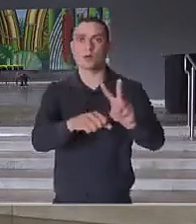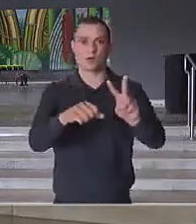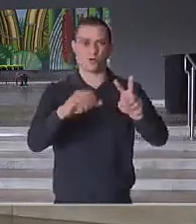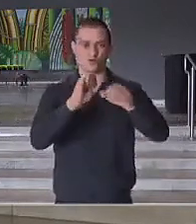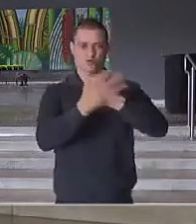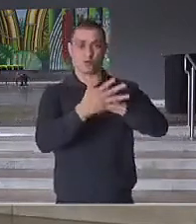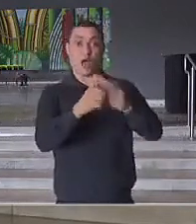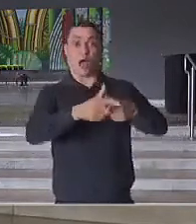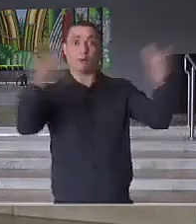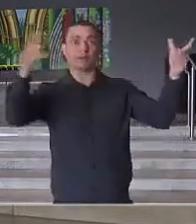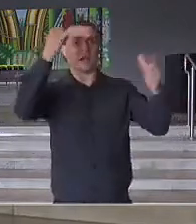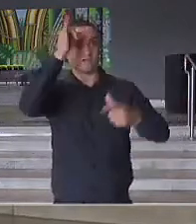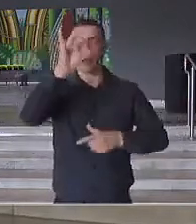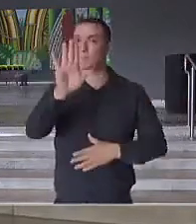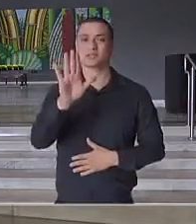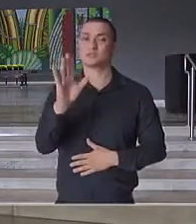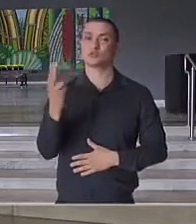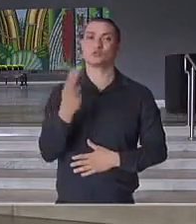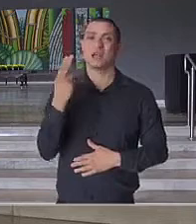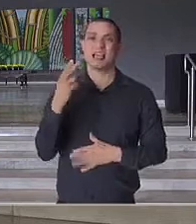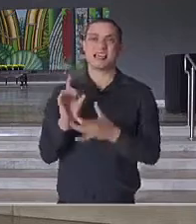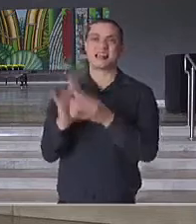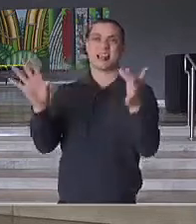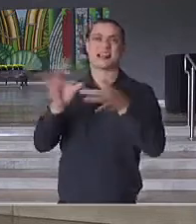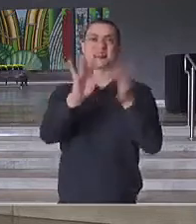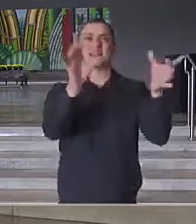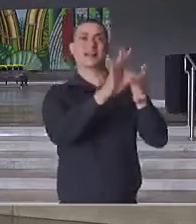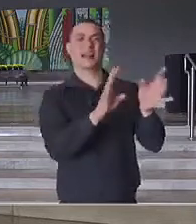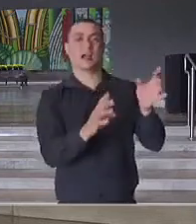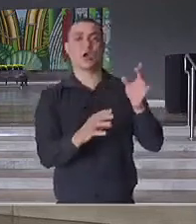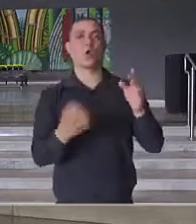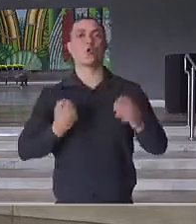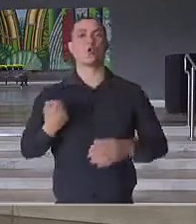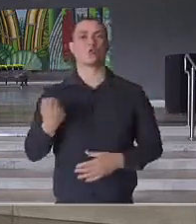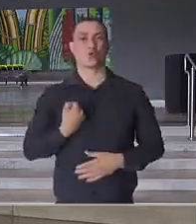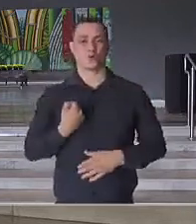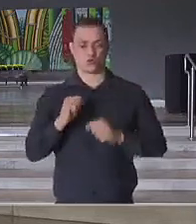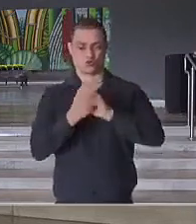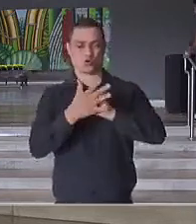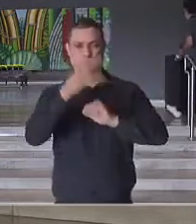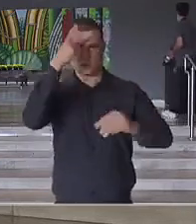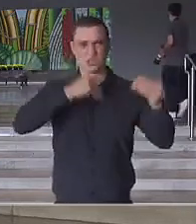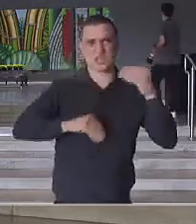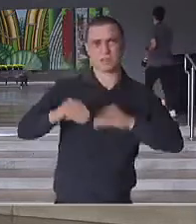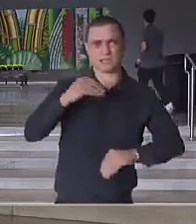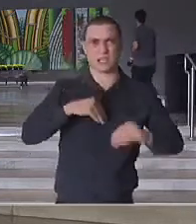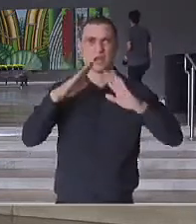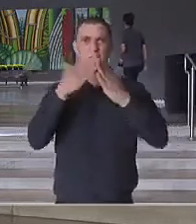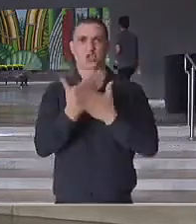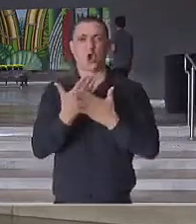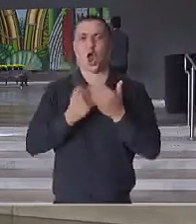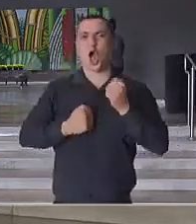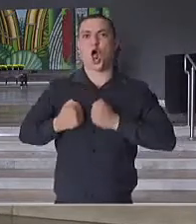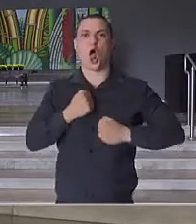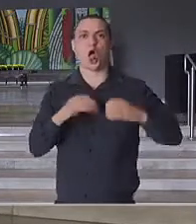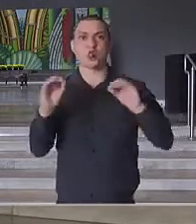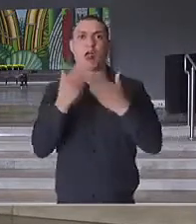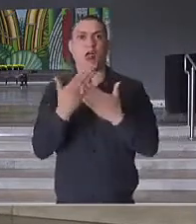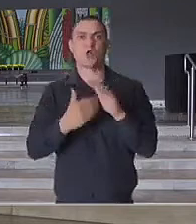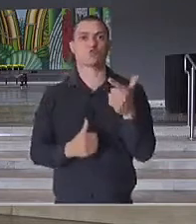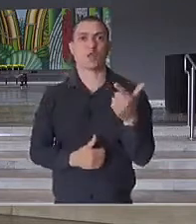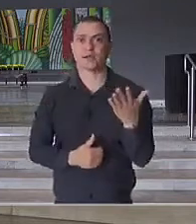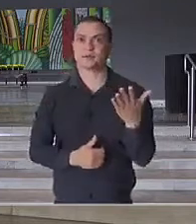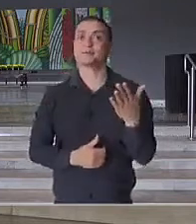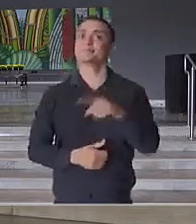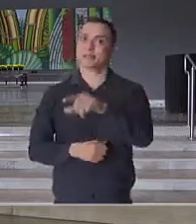do Covid, mas nós não podemos permitir que aumentem os números da depressão, da angústia, com as nossas escolas não tendo a opção de